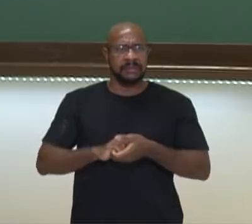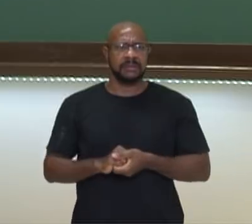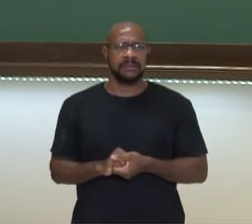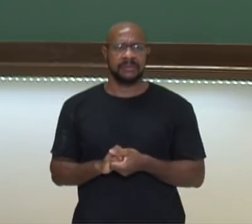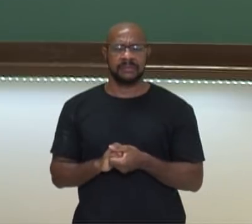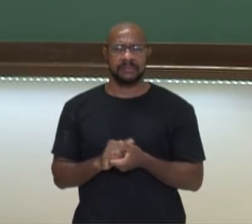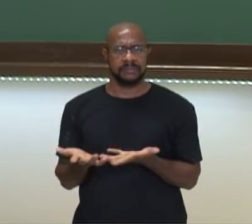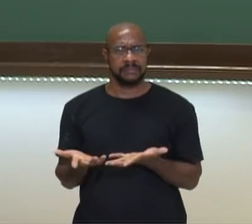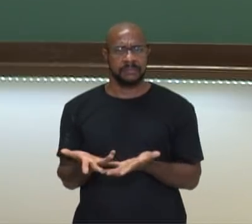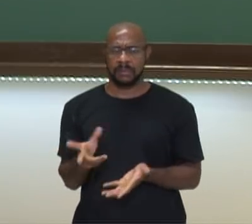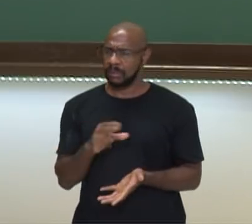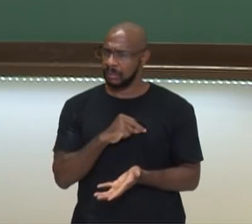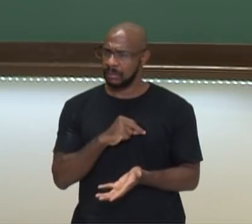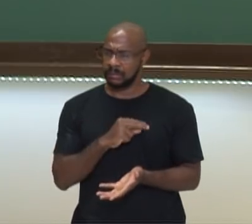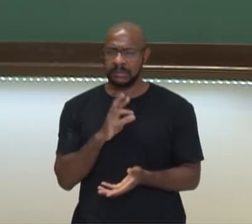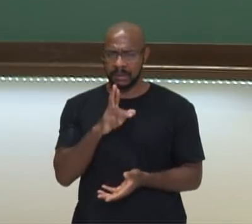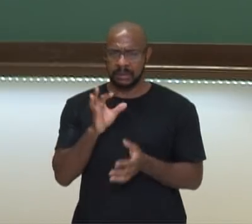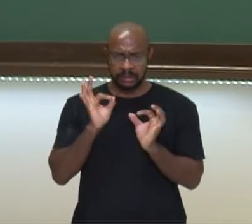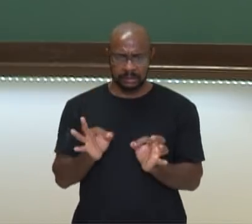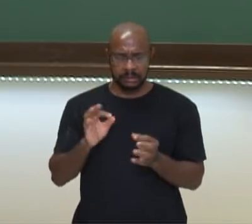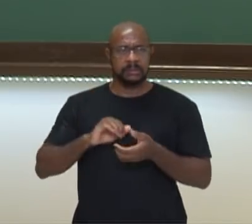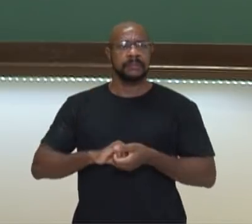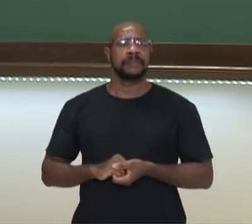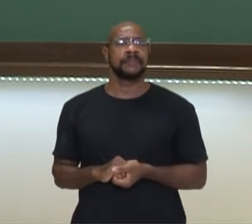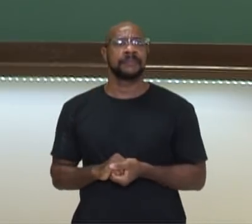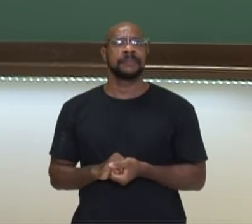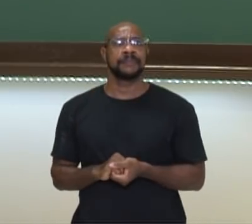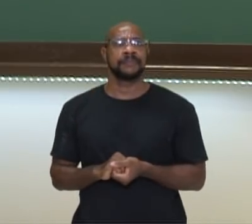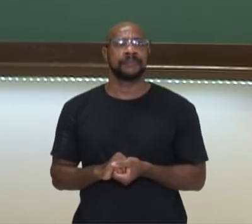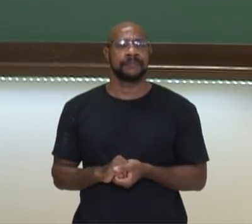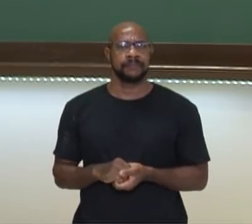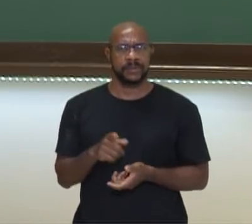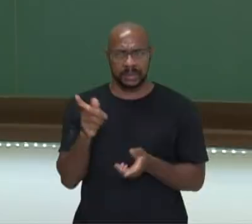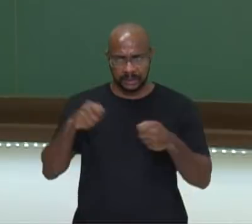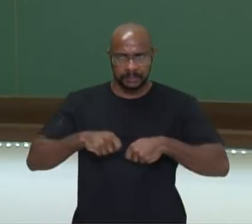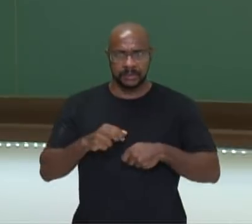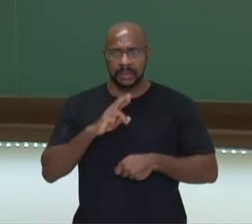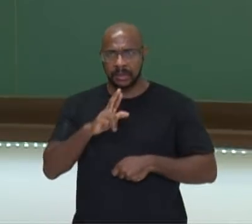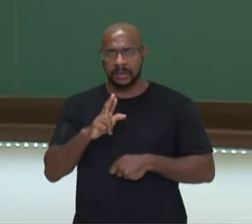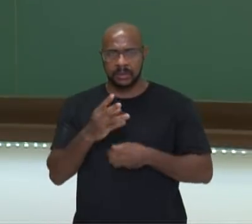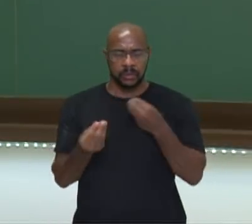né? Esse resultado aqui tá certo? Você seria capaz de explicar sua resposta?